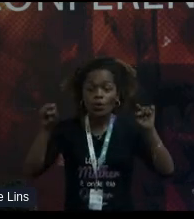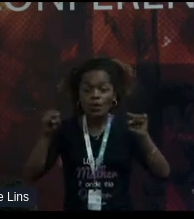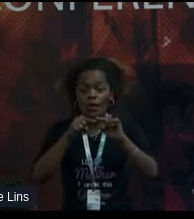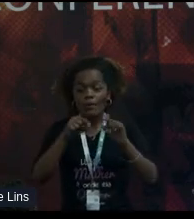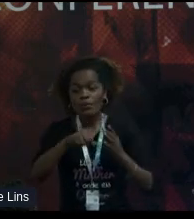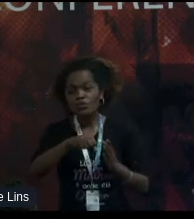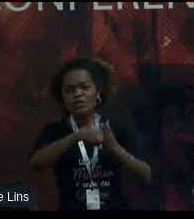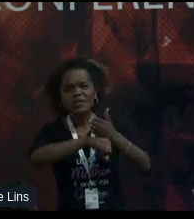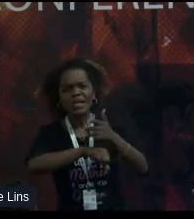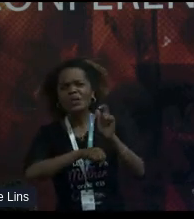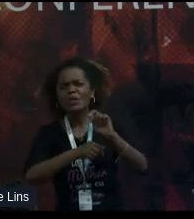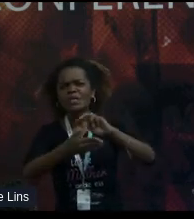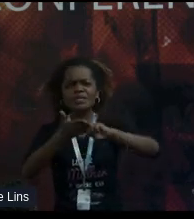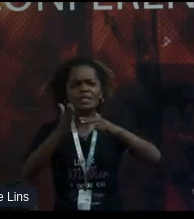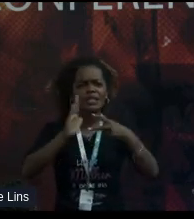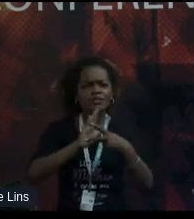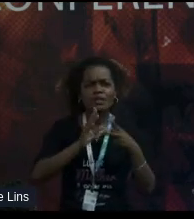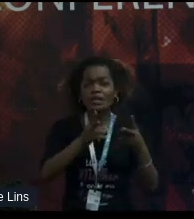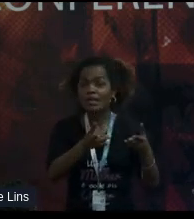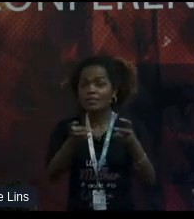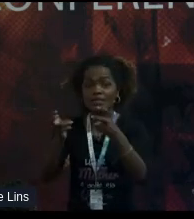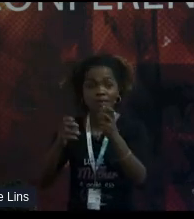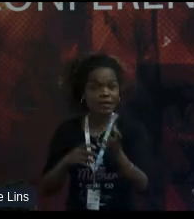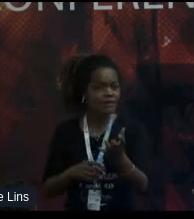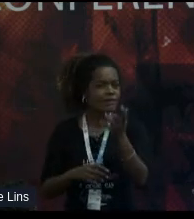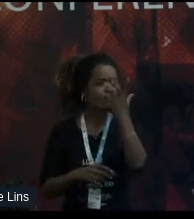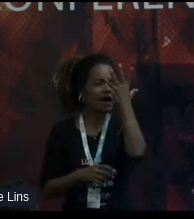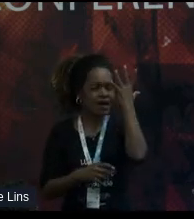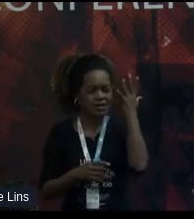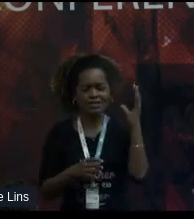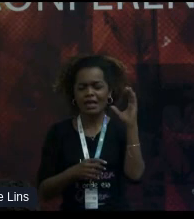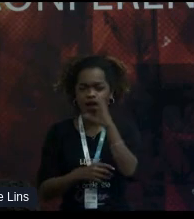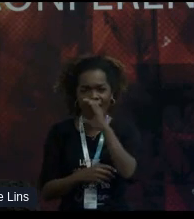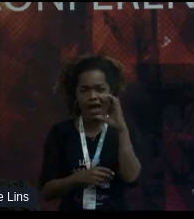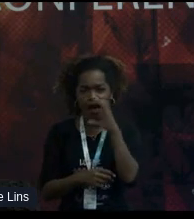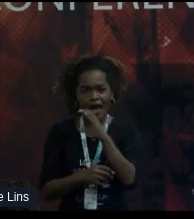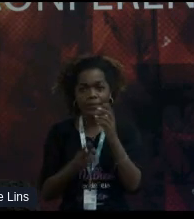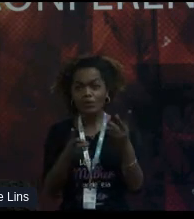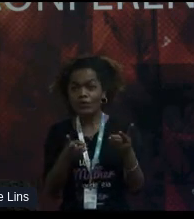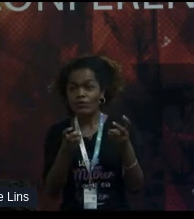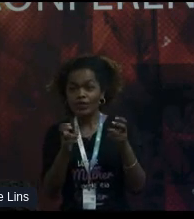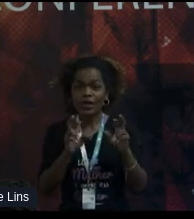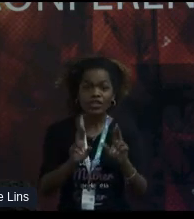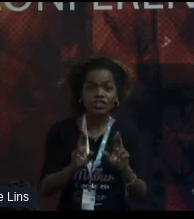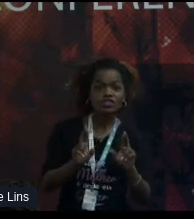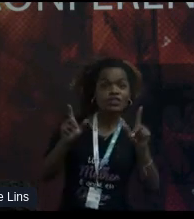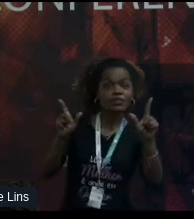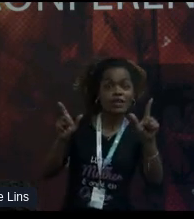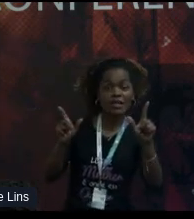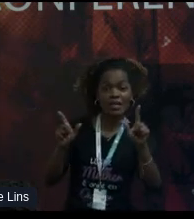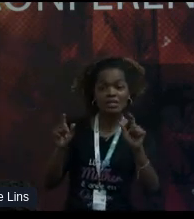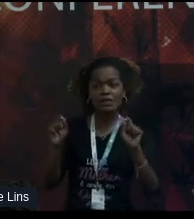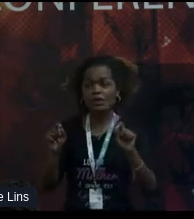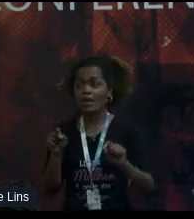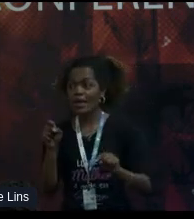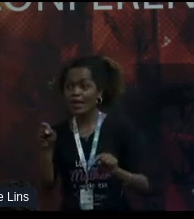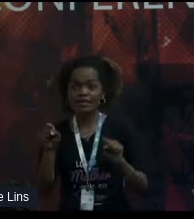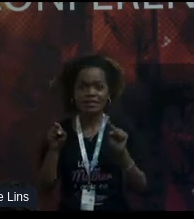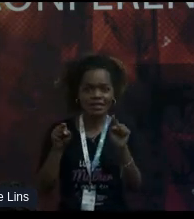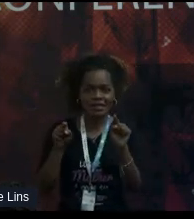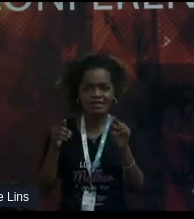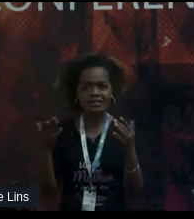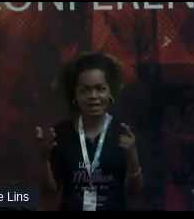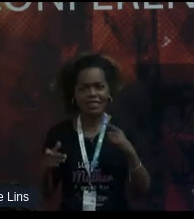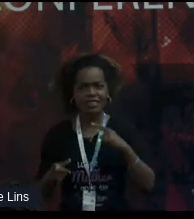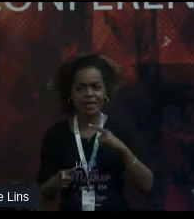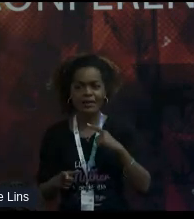trata, identificar ele facilmente, é muito mais rápido, né? Ver a diferença de um para o outro, né? Então, a gente tem